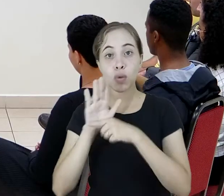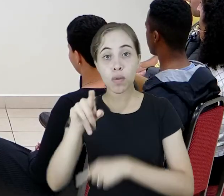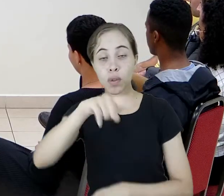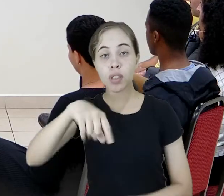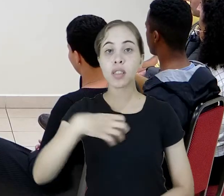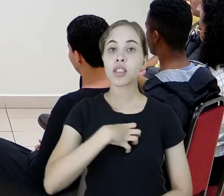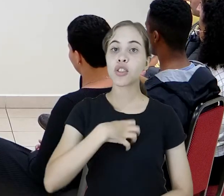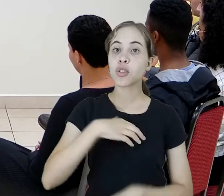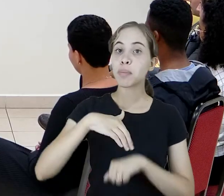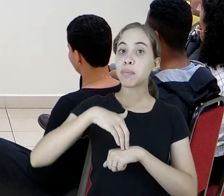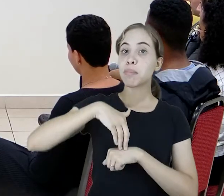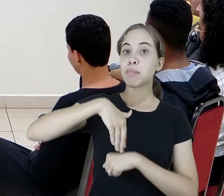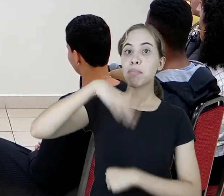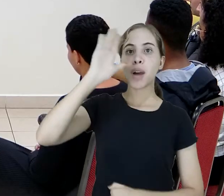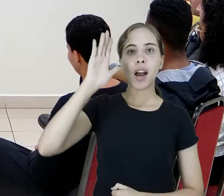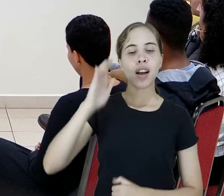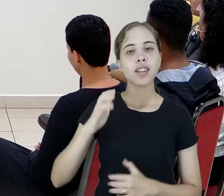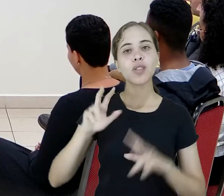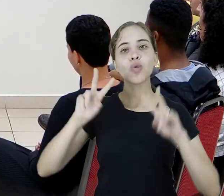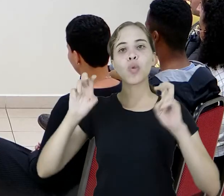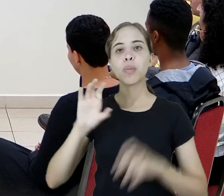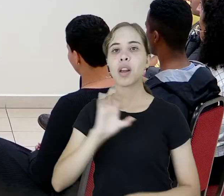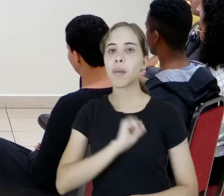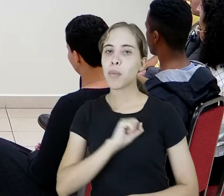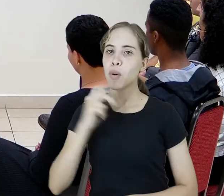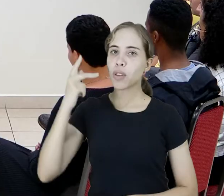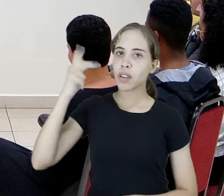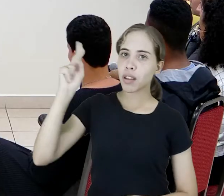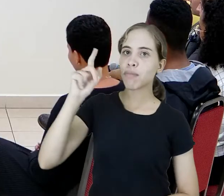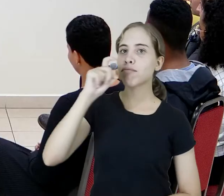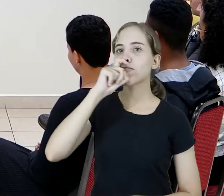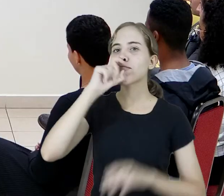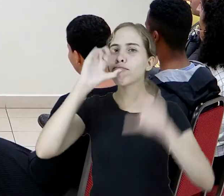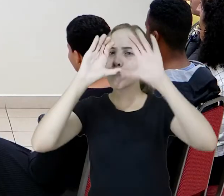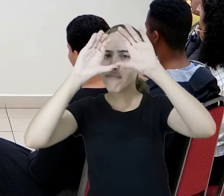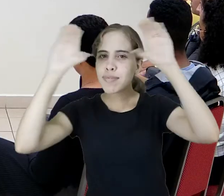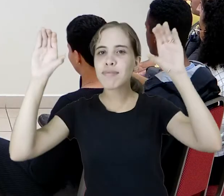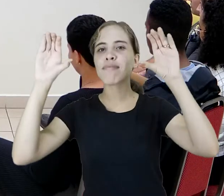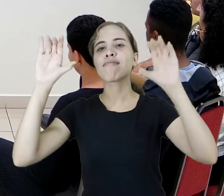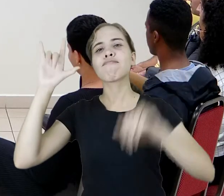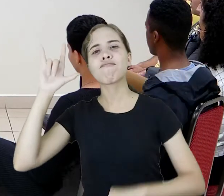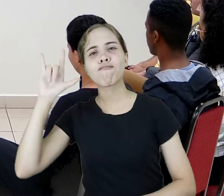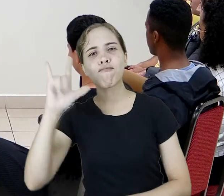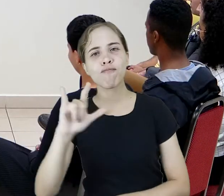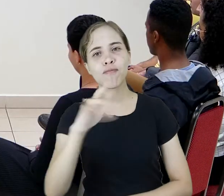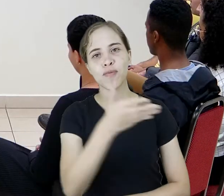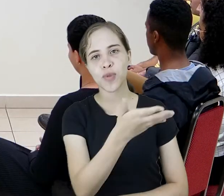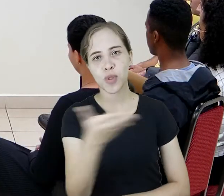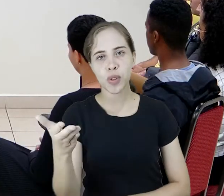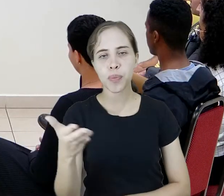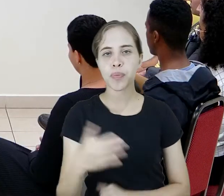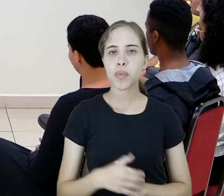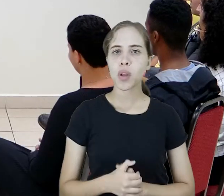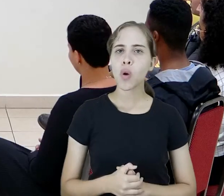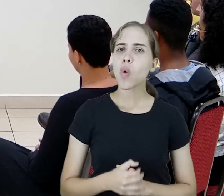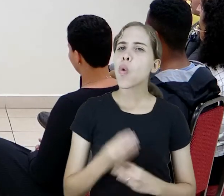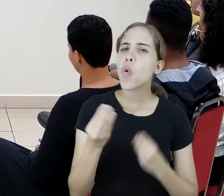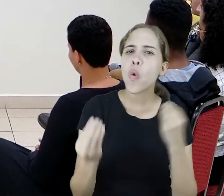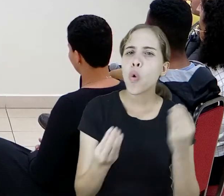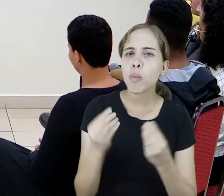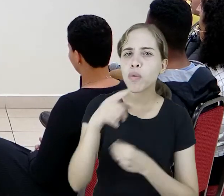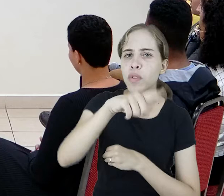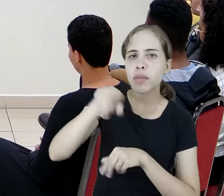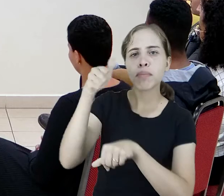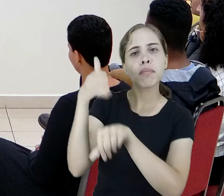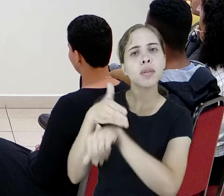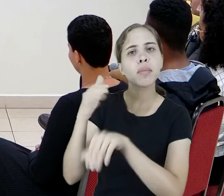sentir mais do grande amor do Pai Celestial por vocês. Como a participação no